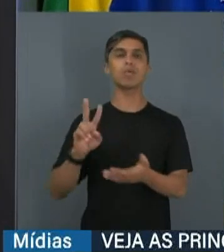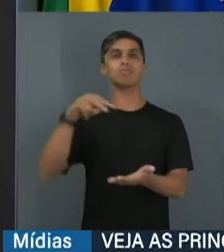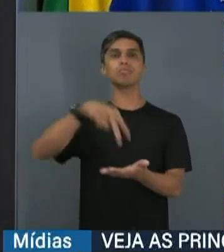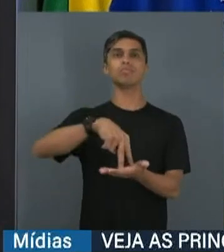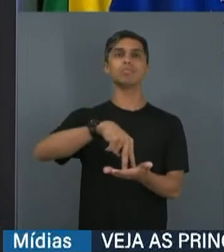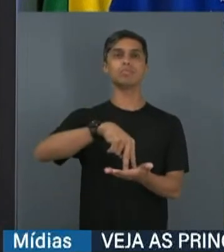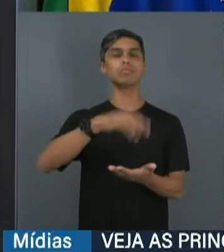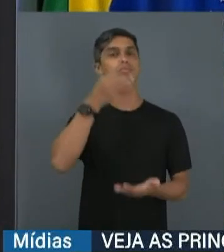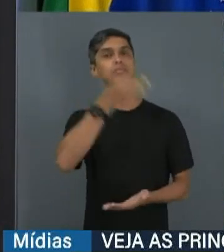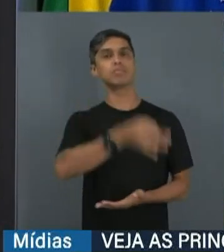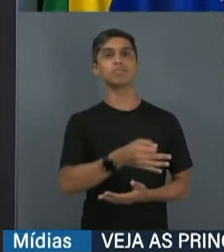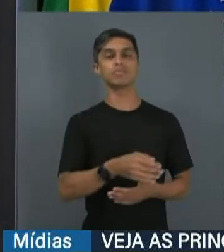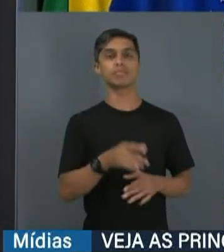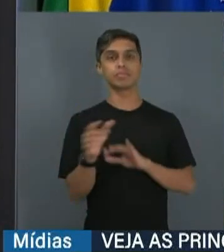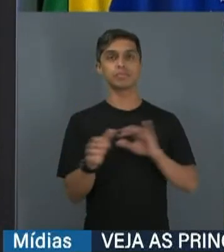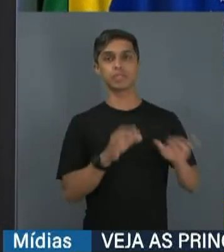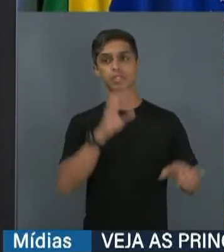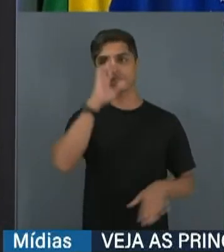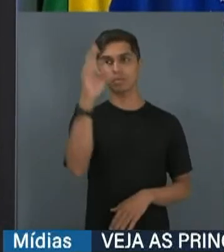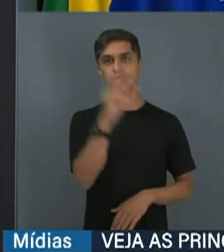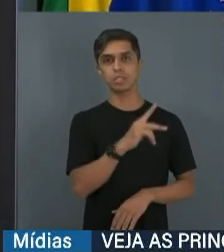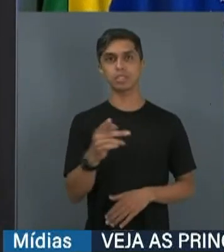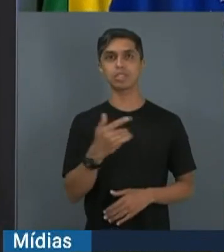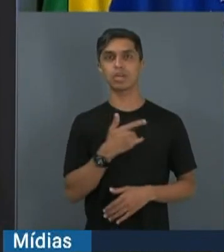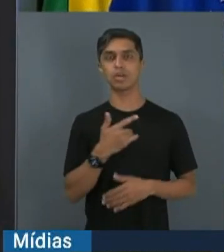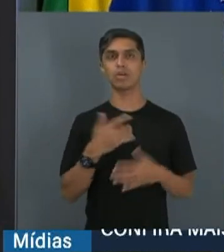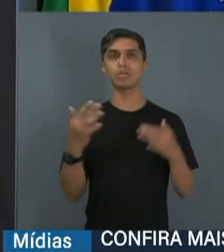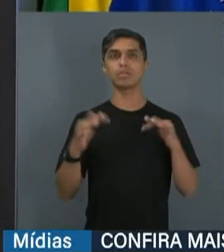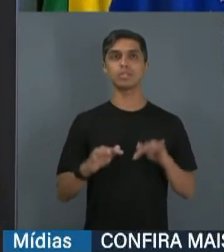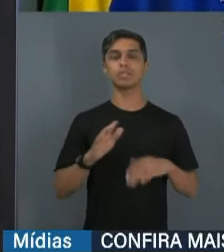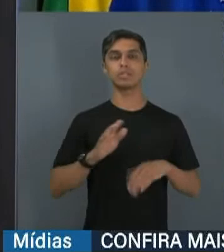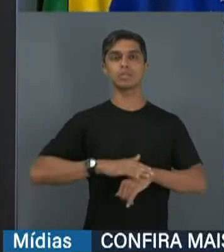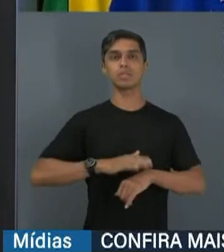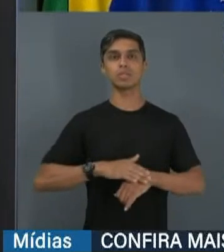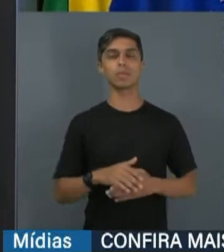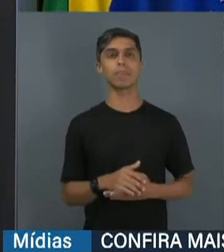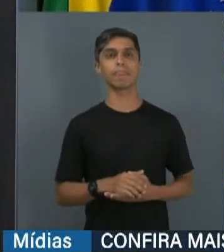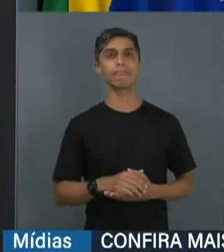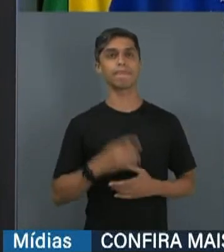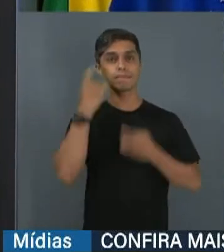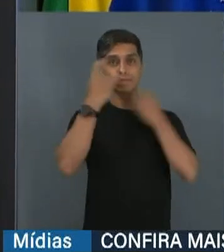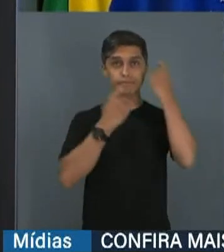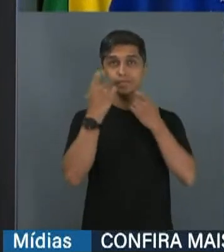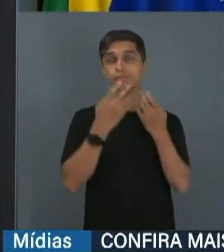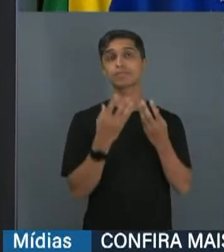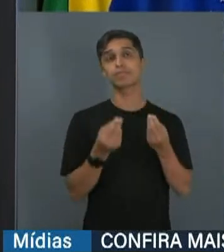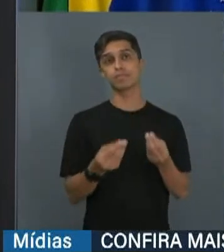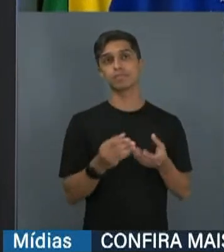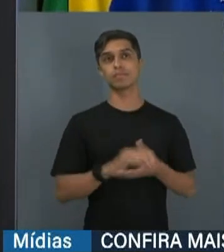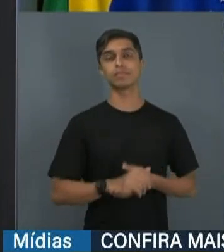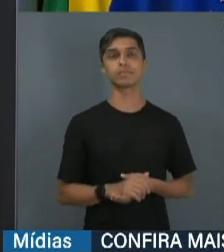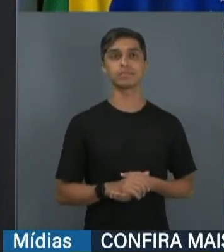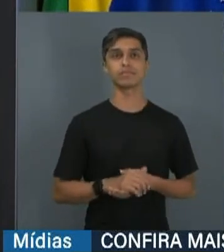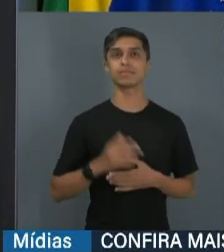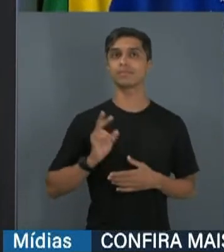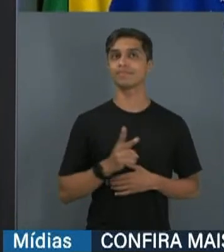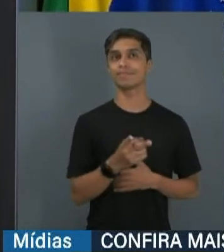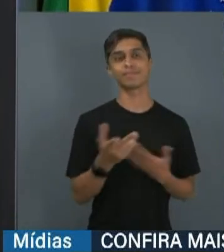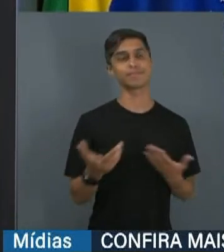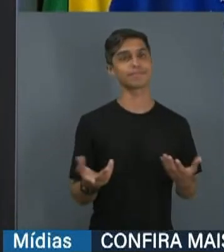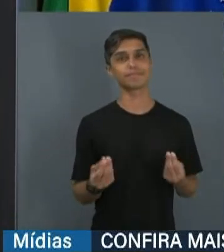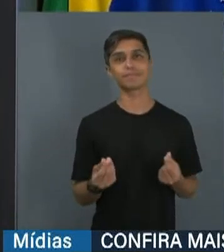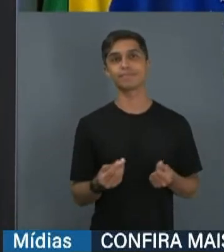Senhor presidente, tem um caso, para encerrar dentro do tempo, que está me preocupando muito, e sempre, eu